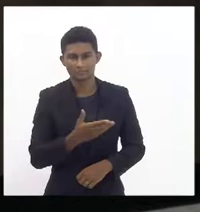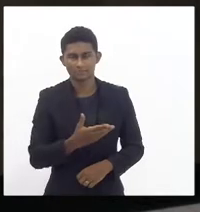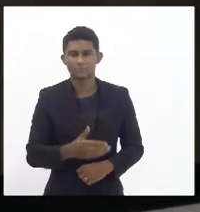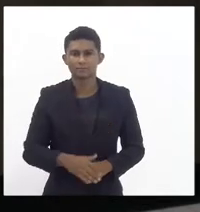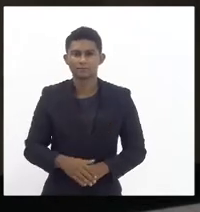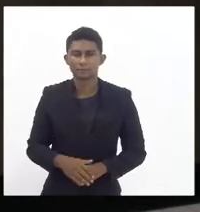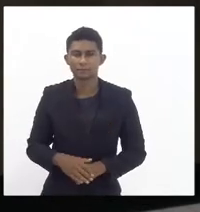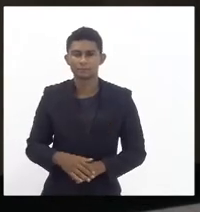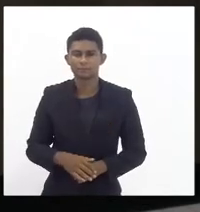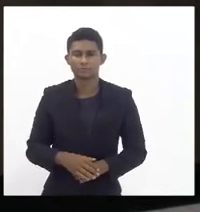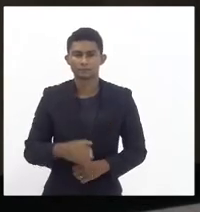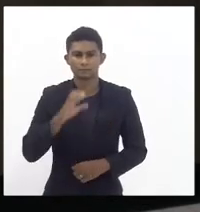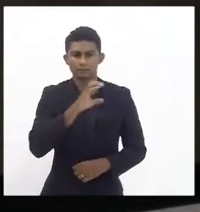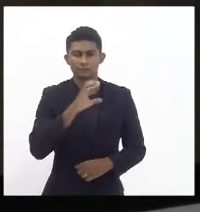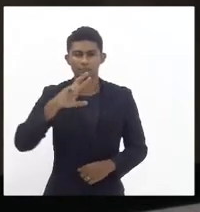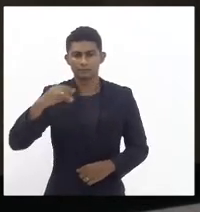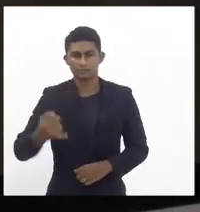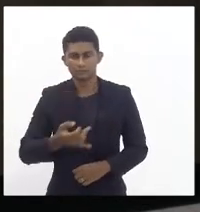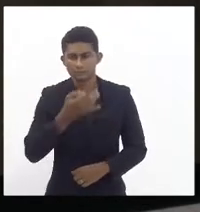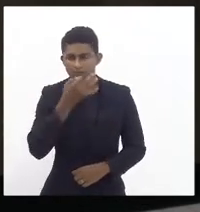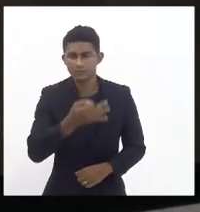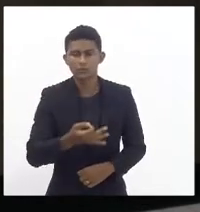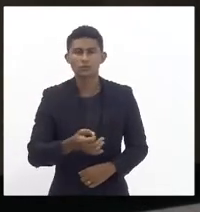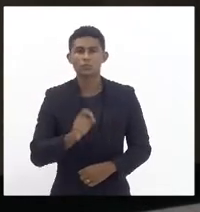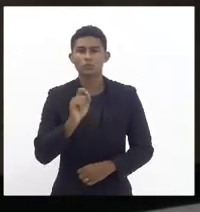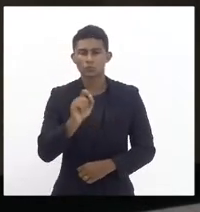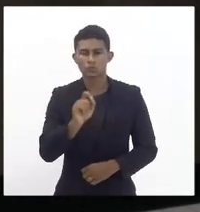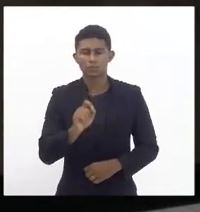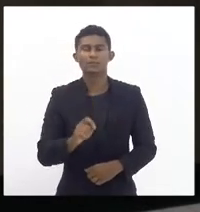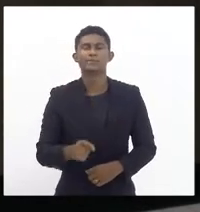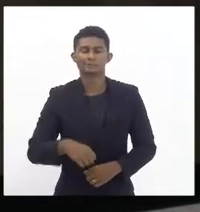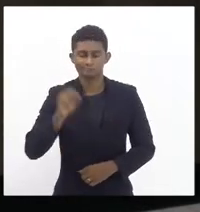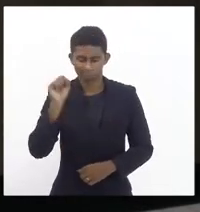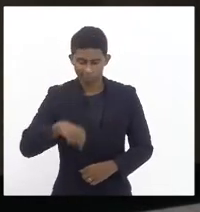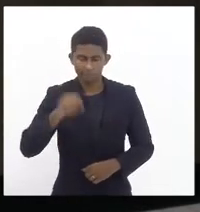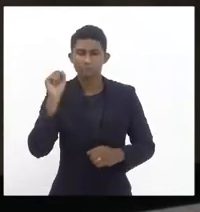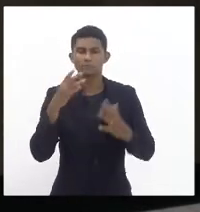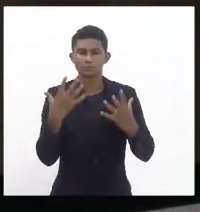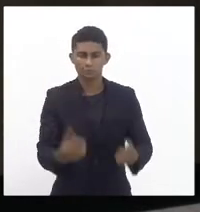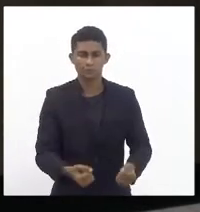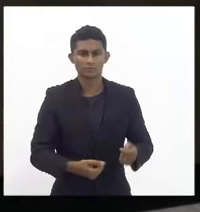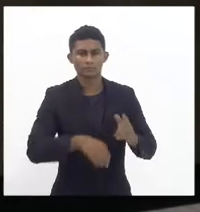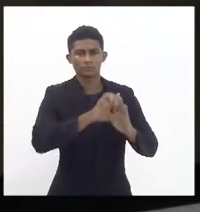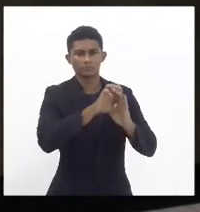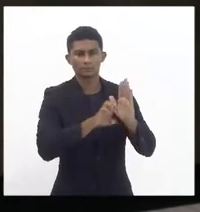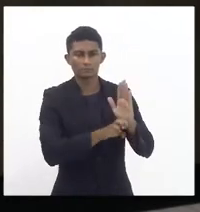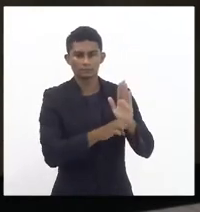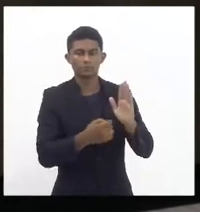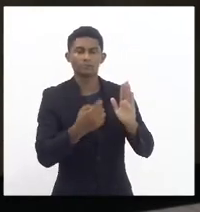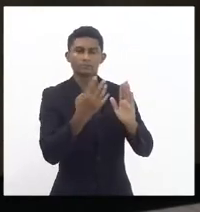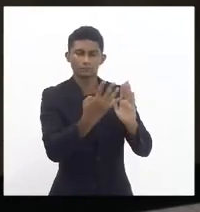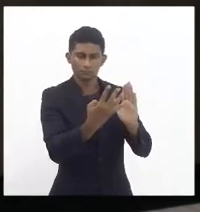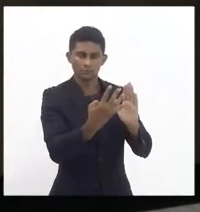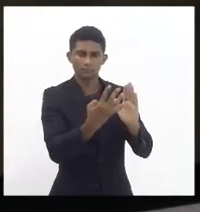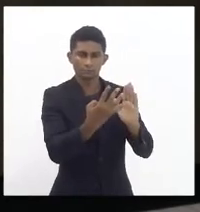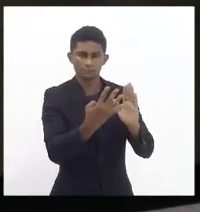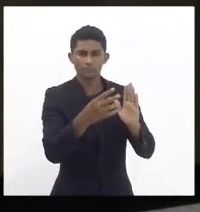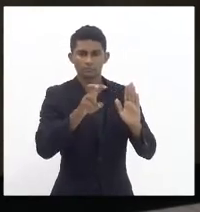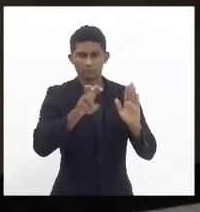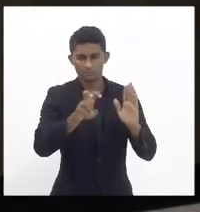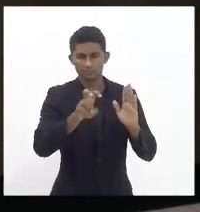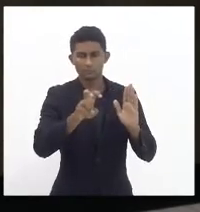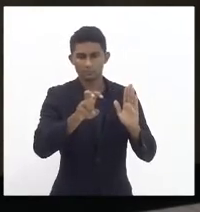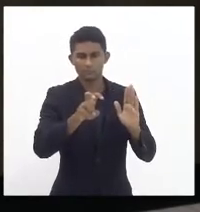e o parecer da ccj é favorável às emendas 4